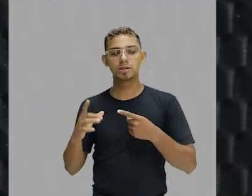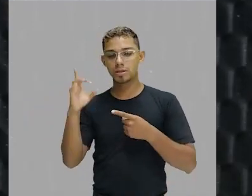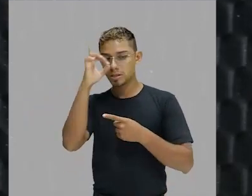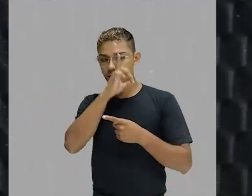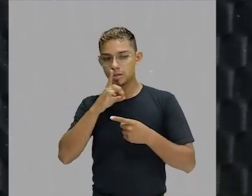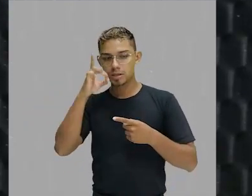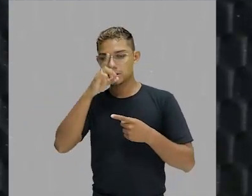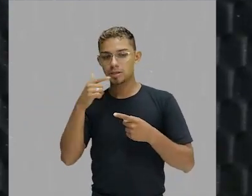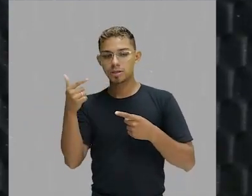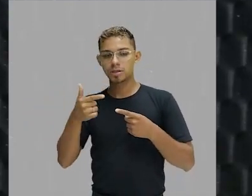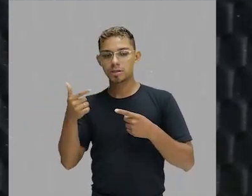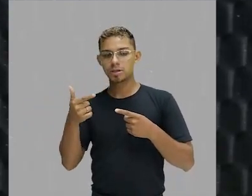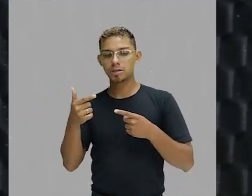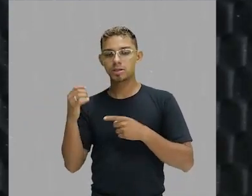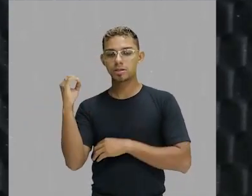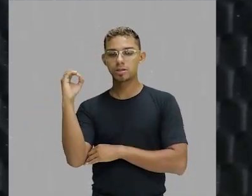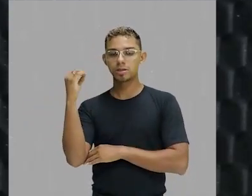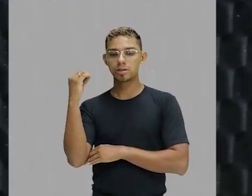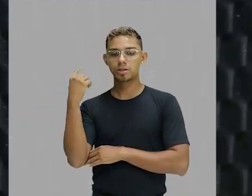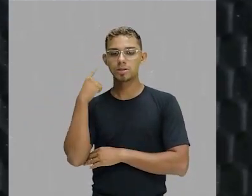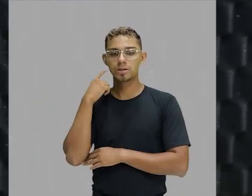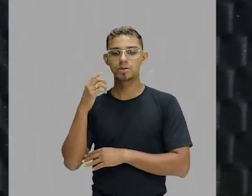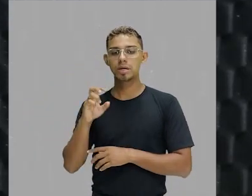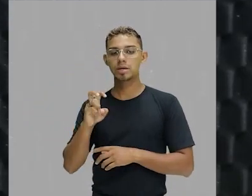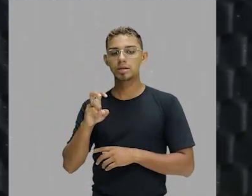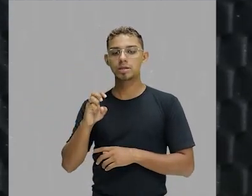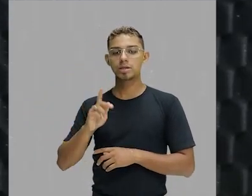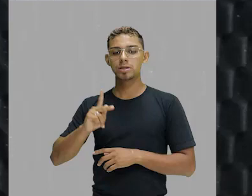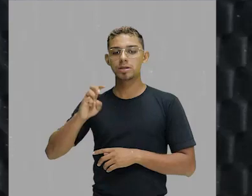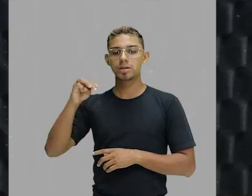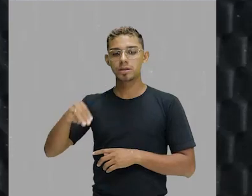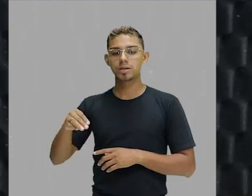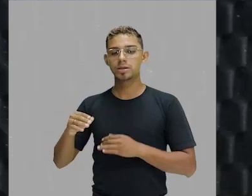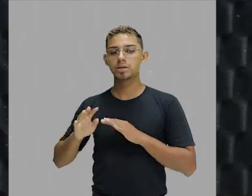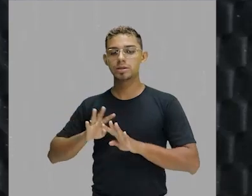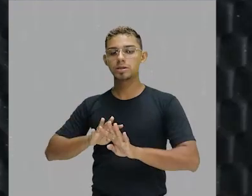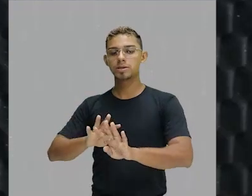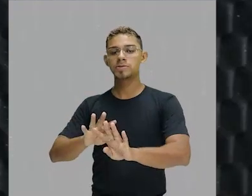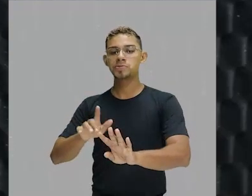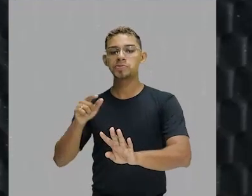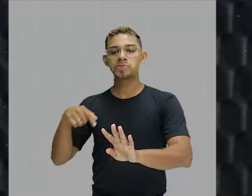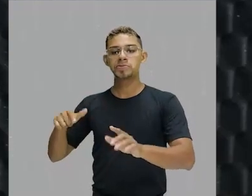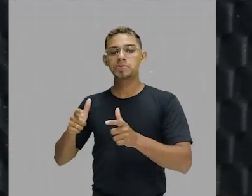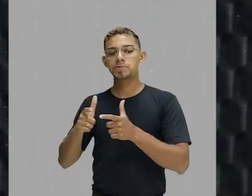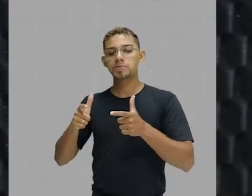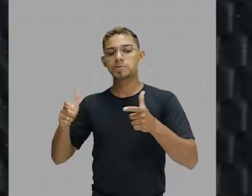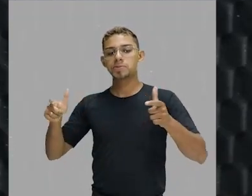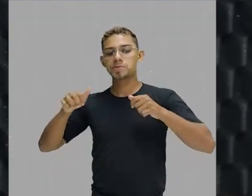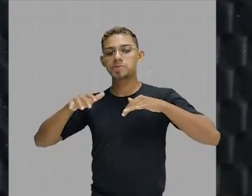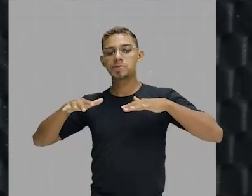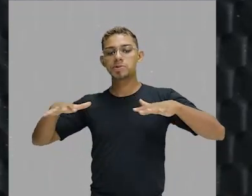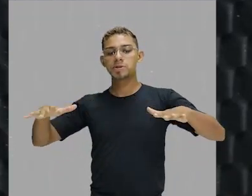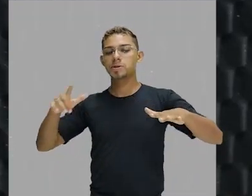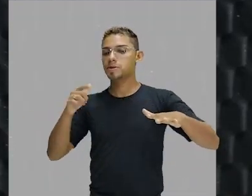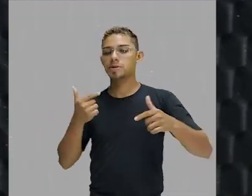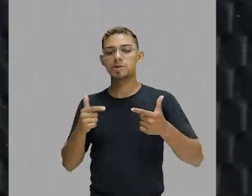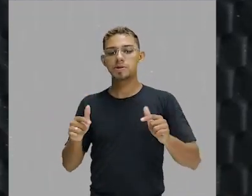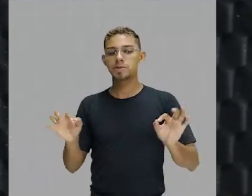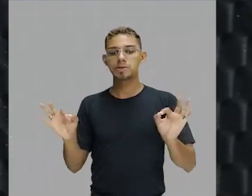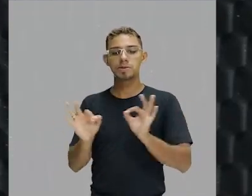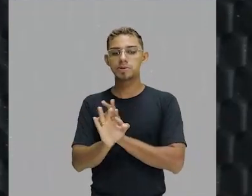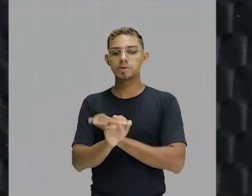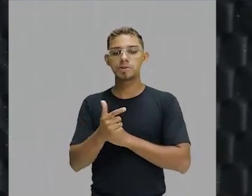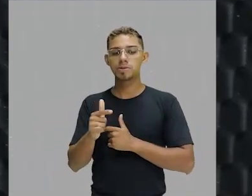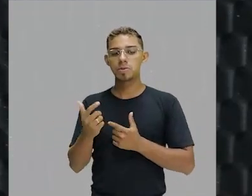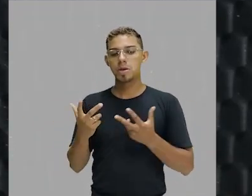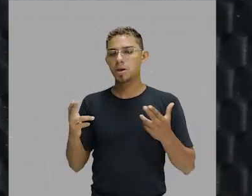outubro, num trajeto de 5 quilômetros, se faz o Círio de Nazaré, né, e a cada ano foi aumentando. Não existe